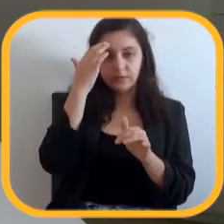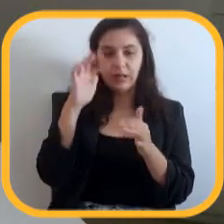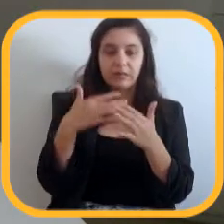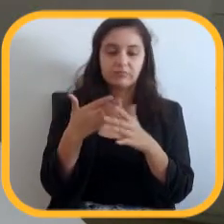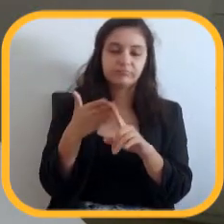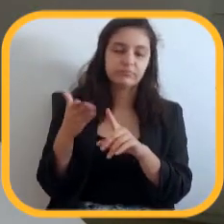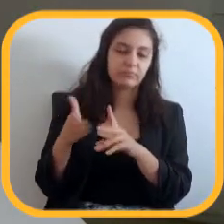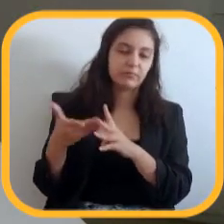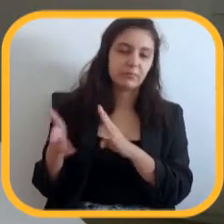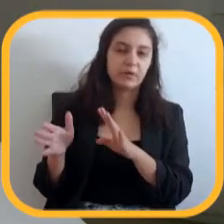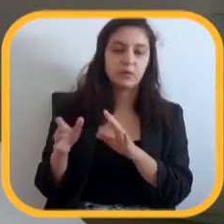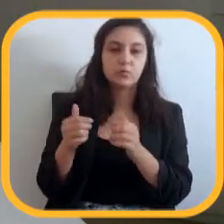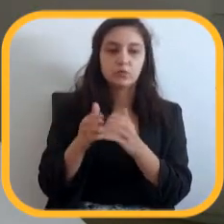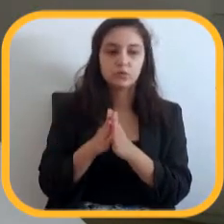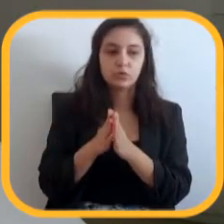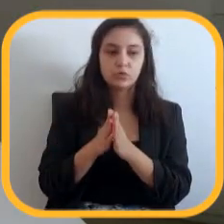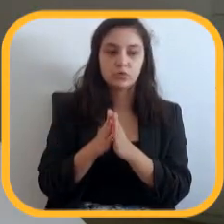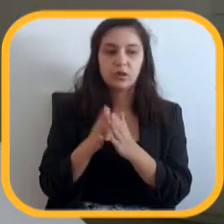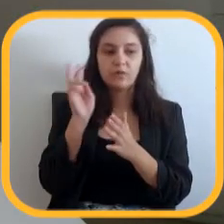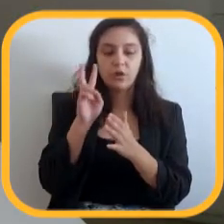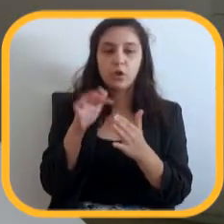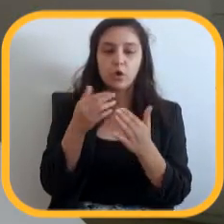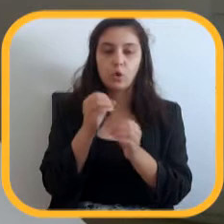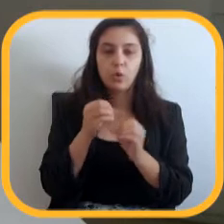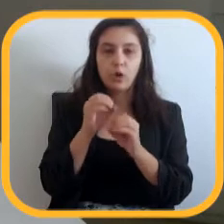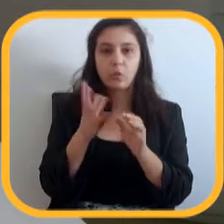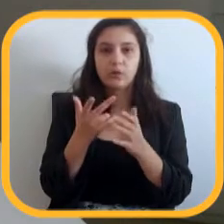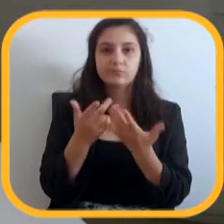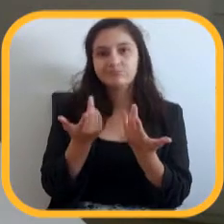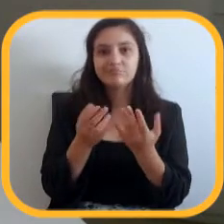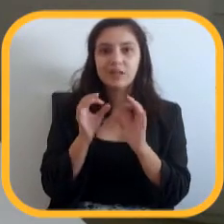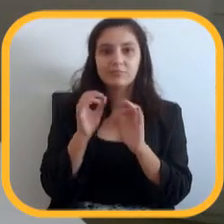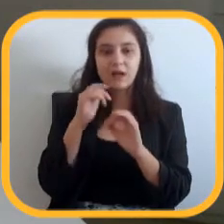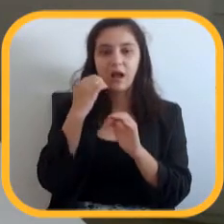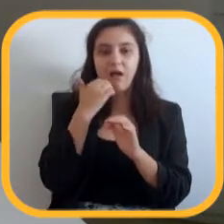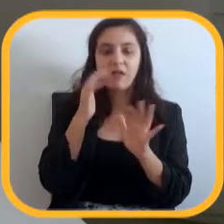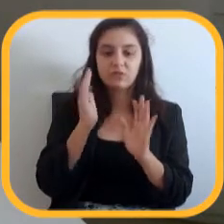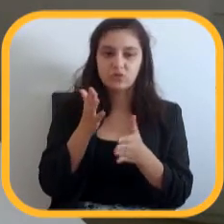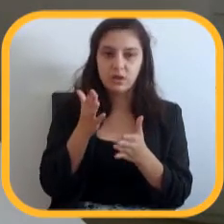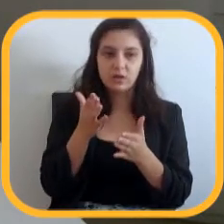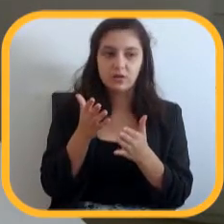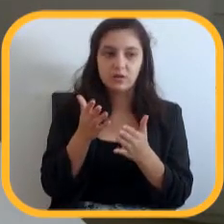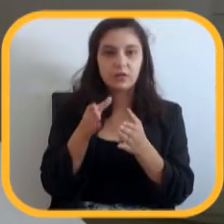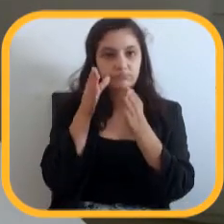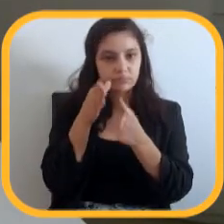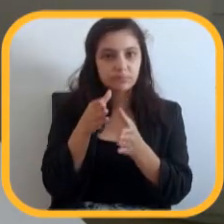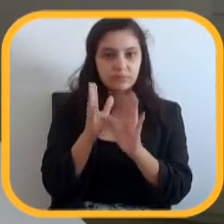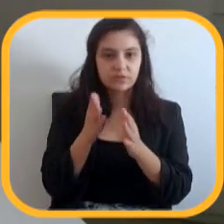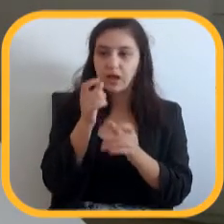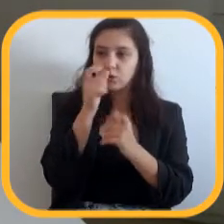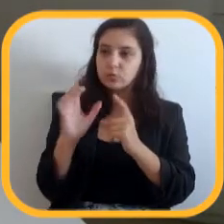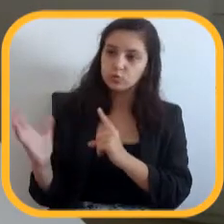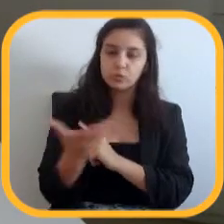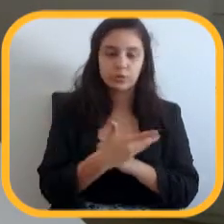passa despercebida por todos nós e só lhe damos o devido valor quando já está comprometida. Cuida de ti e está atento àqueles